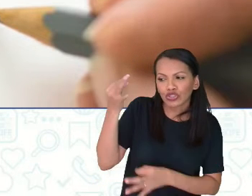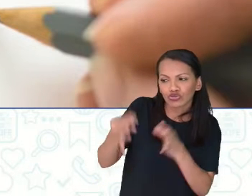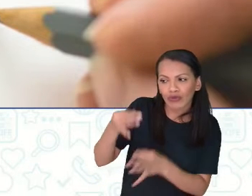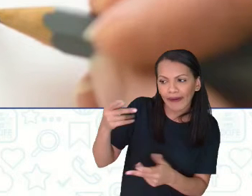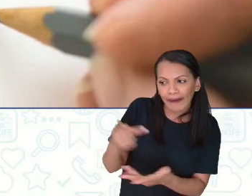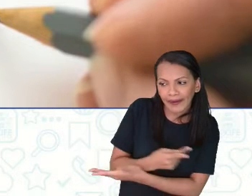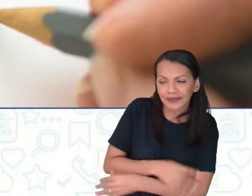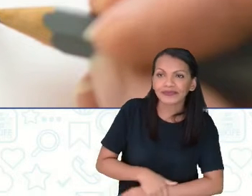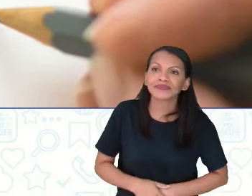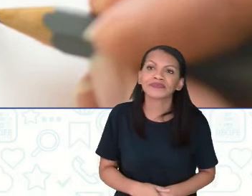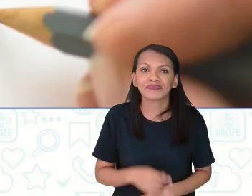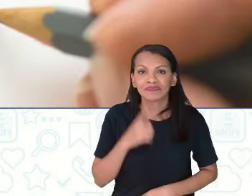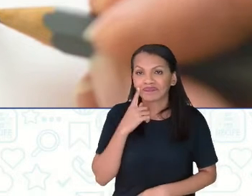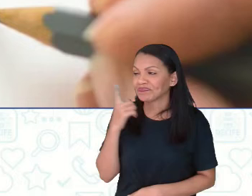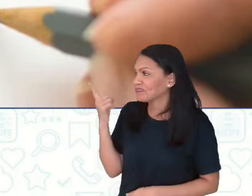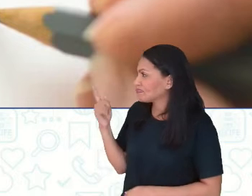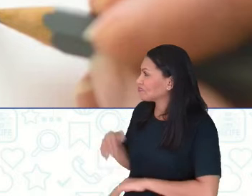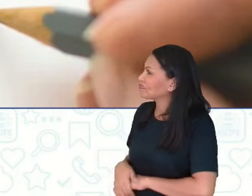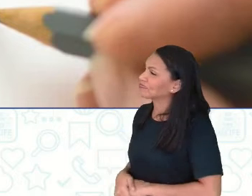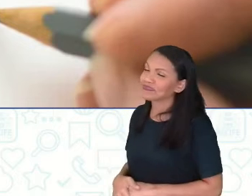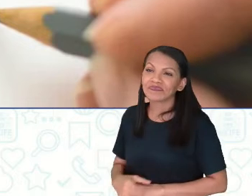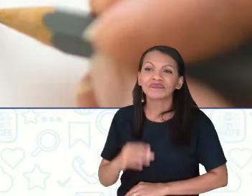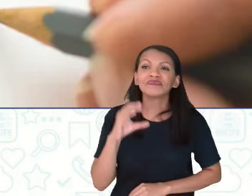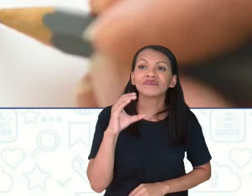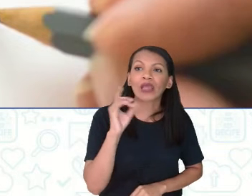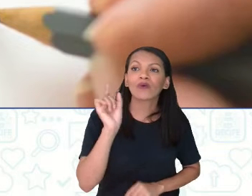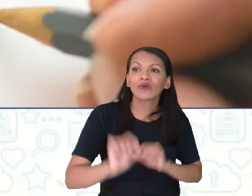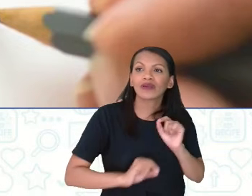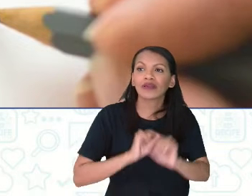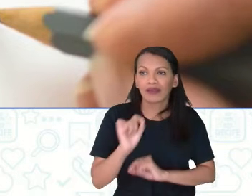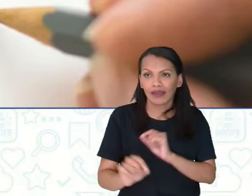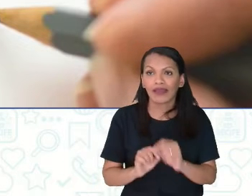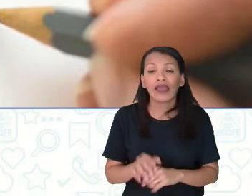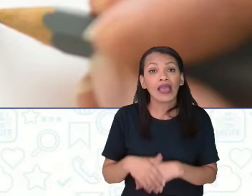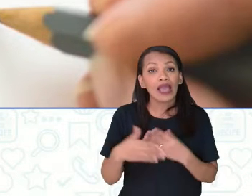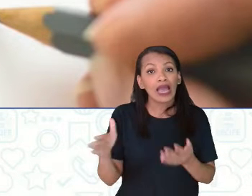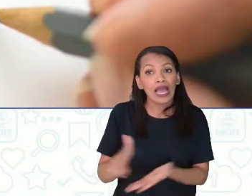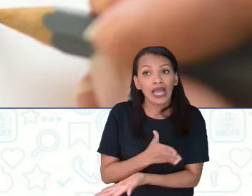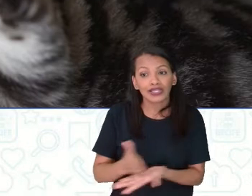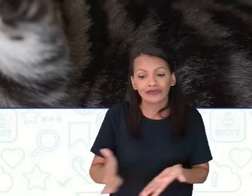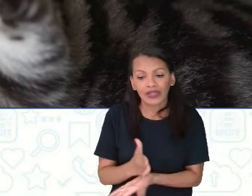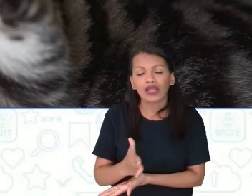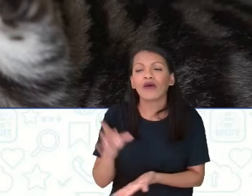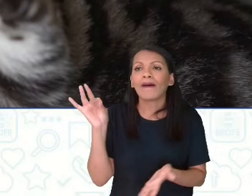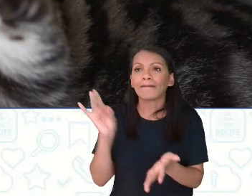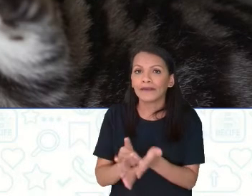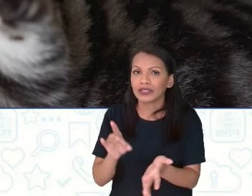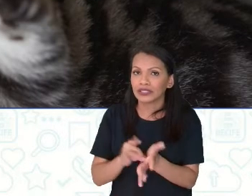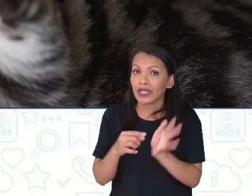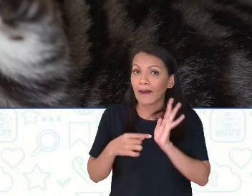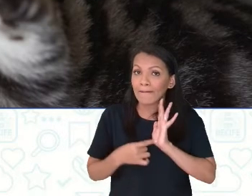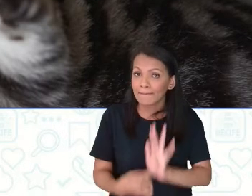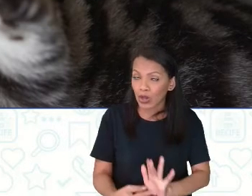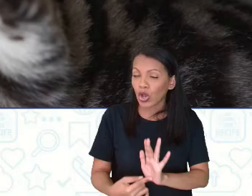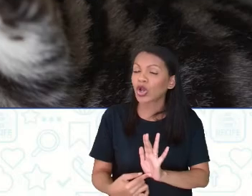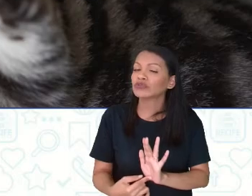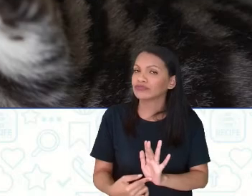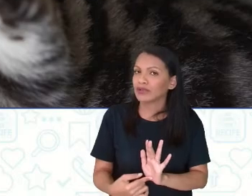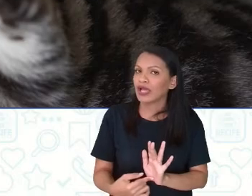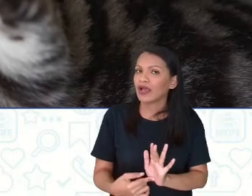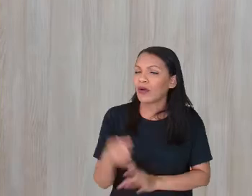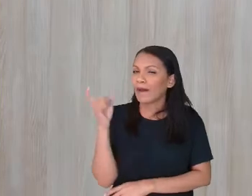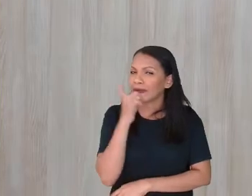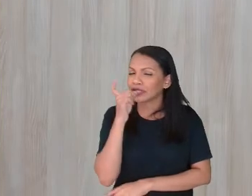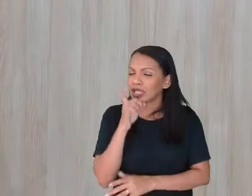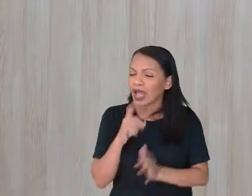uma mentira acaba expressando uma verdade, que foi o que a gente descobriu na narrativa 2, não é isso? E aí, para casa, o que é que tem para